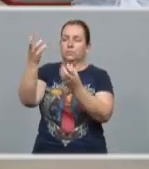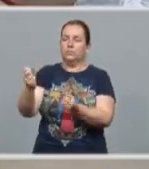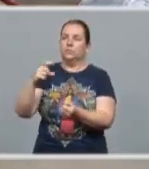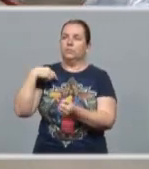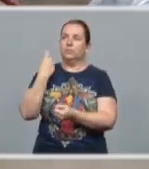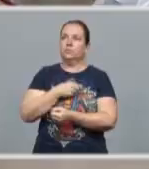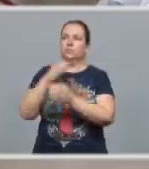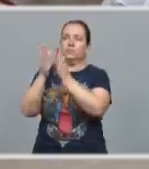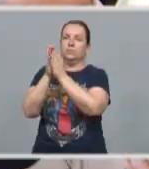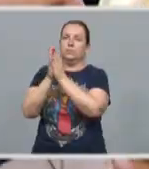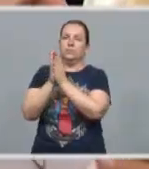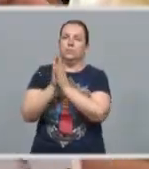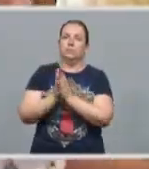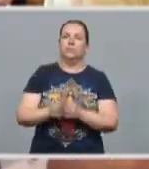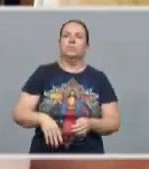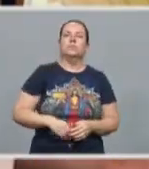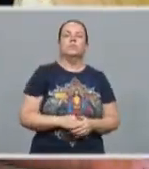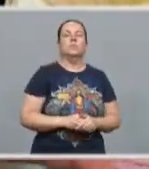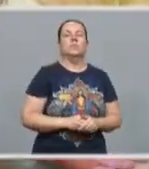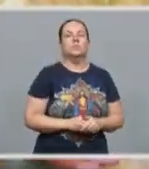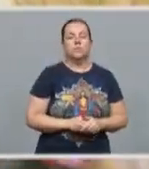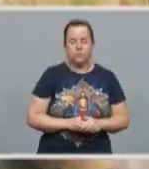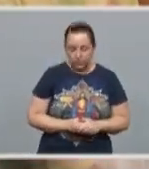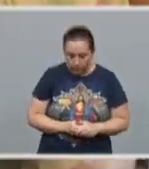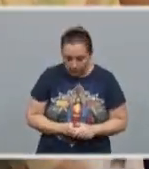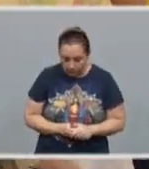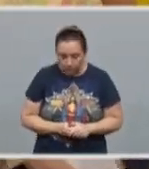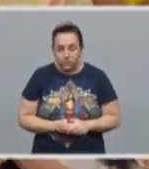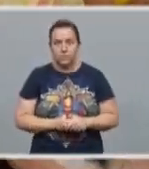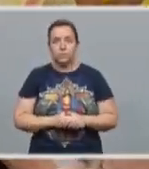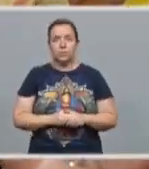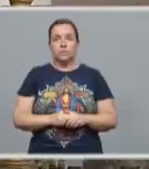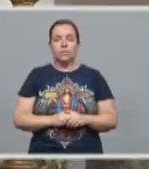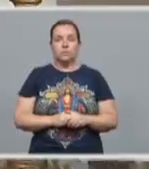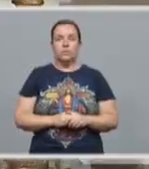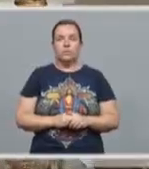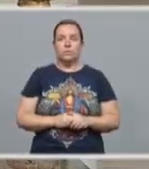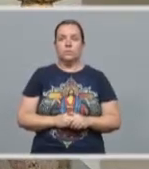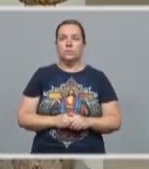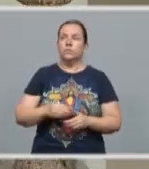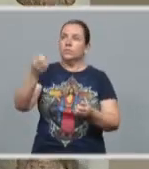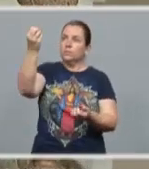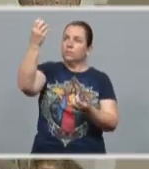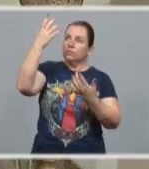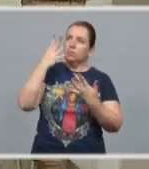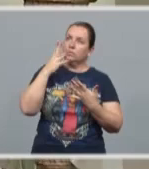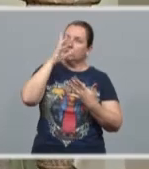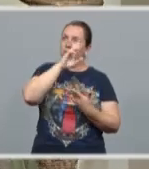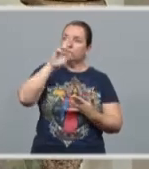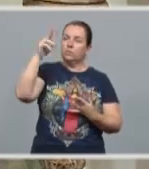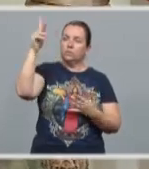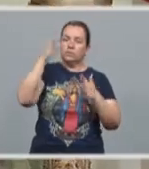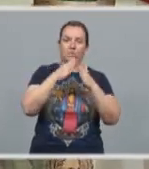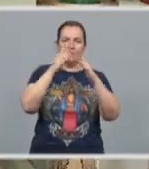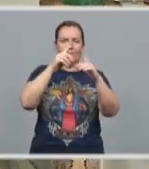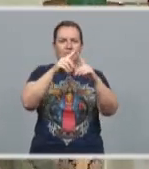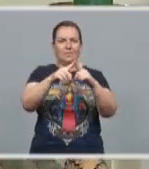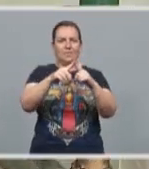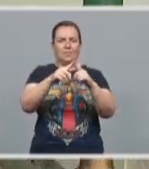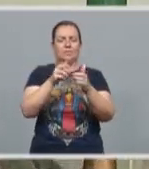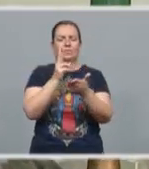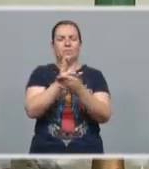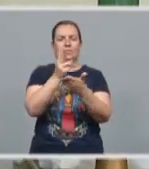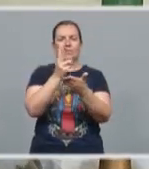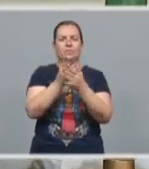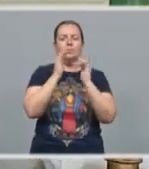nossa oração. Senhor, ouvi a nossa oração. Iluminai, Senhor, a vossa Igreja, que